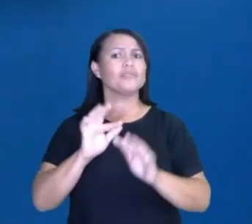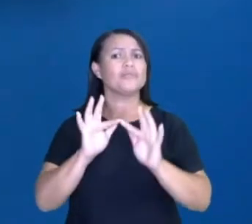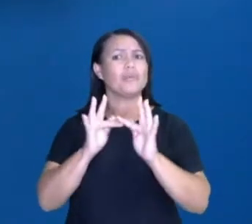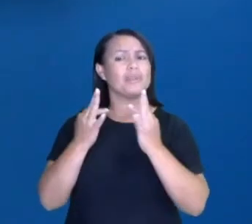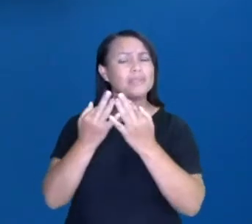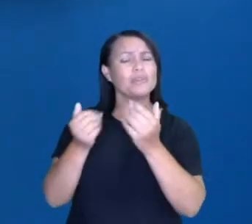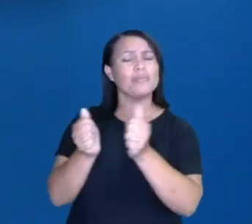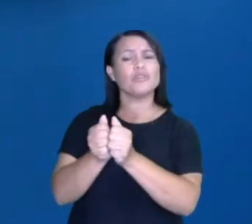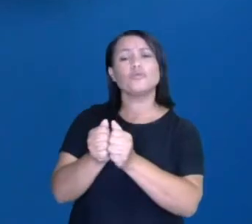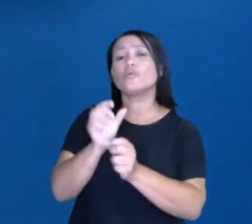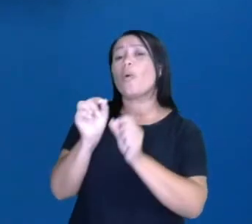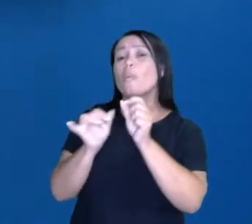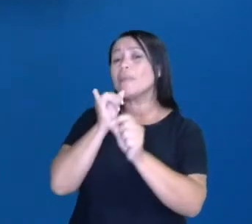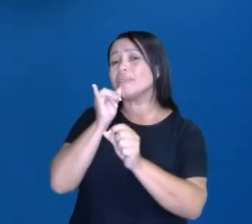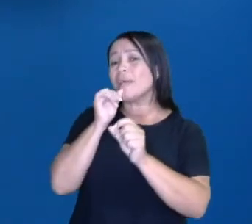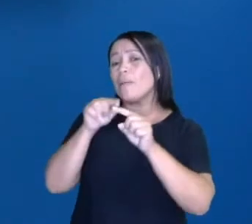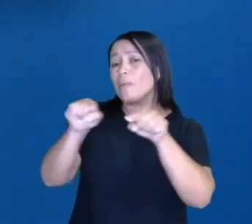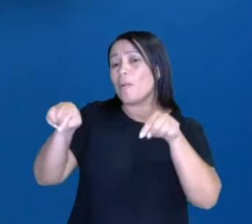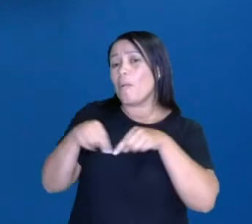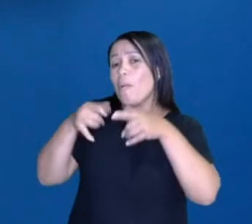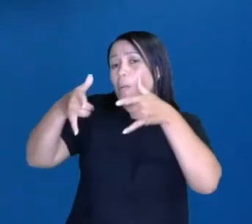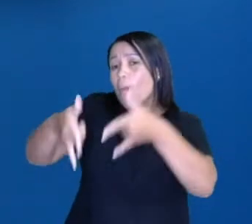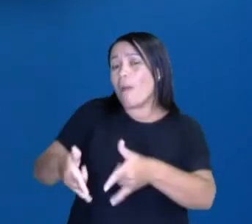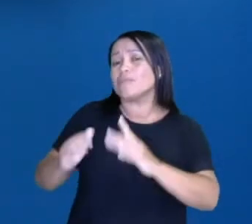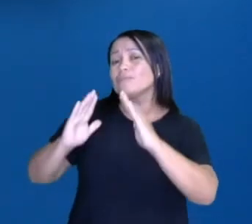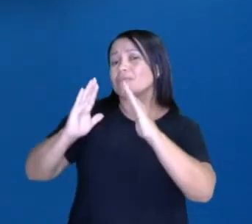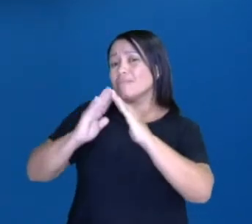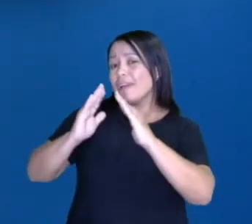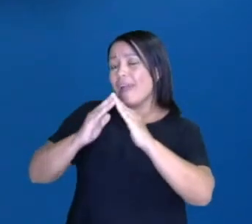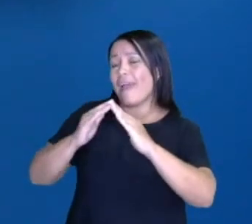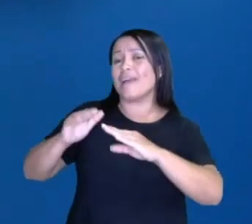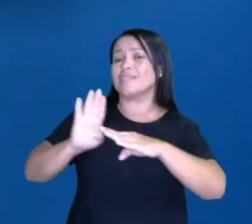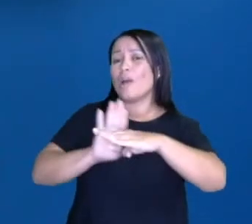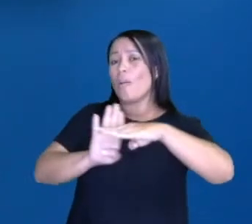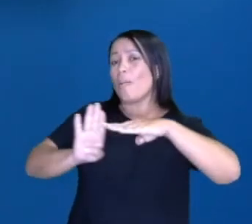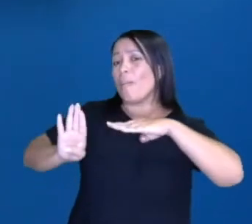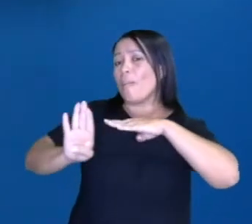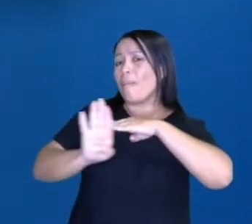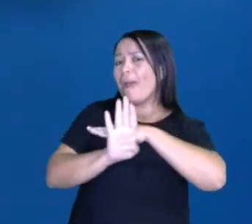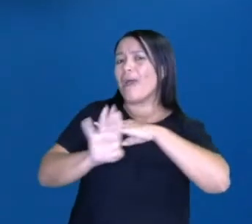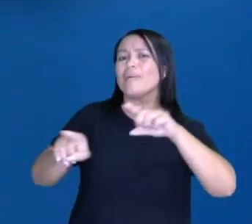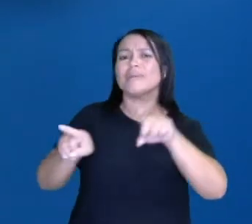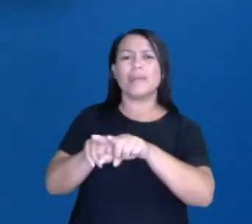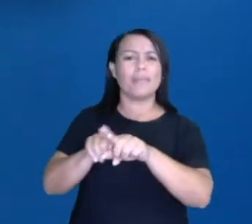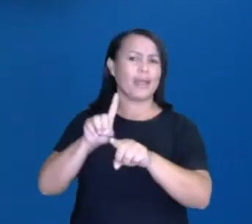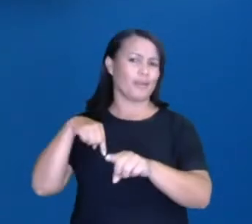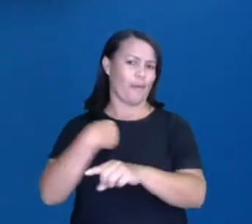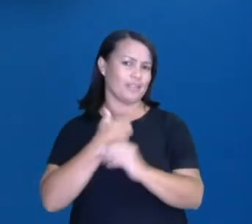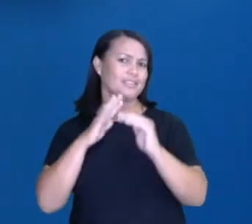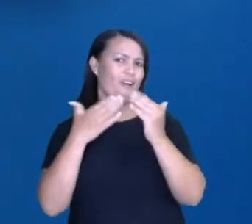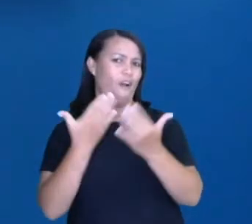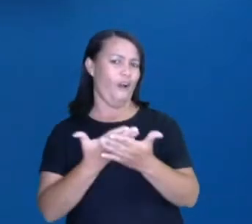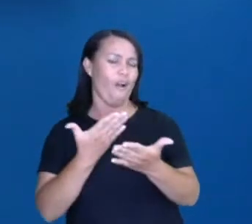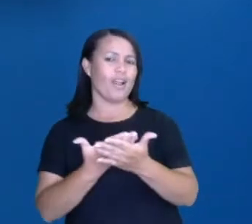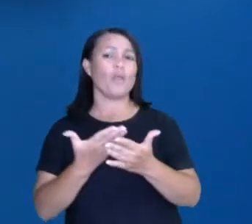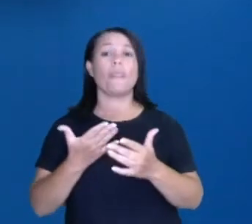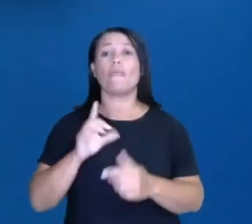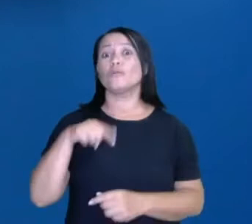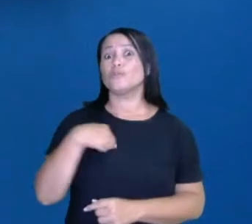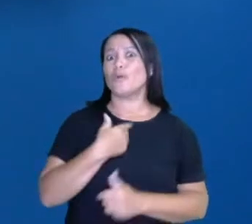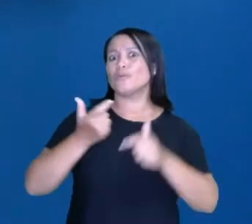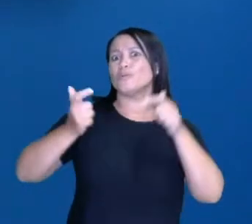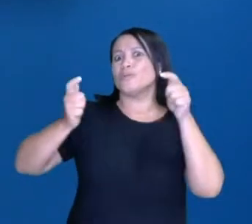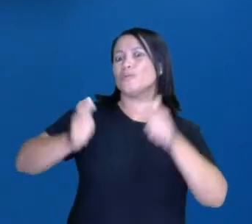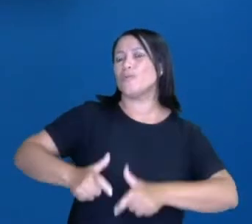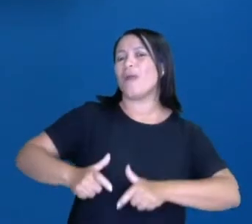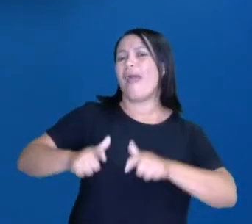nosso quarto, nossa casa, nosso bairro e até mesmo nossa escola. Os nossos